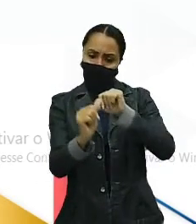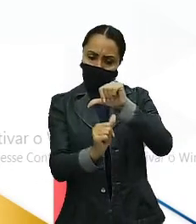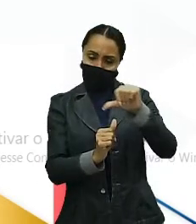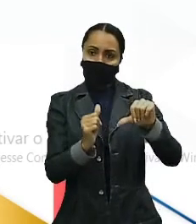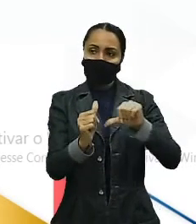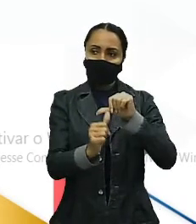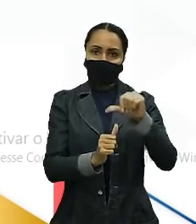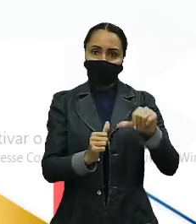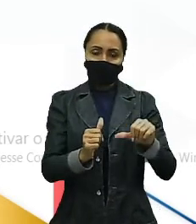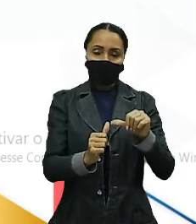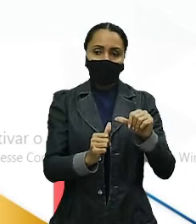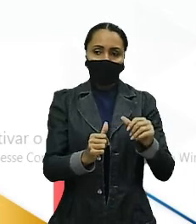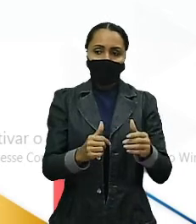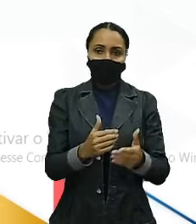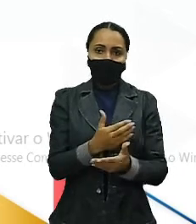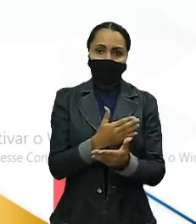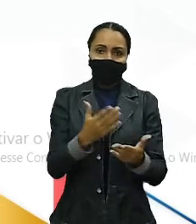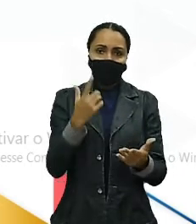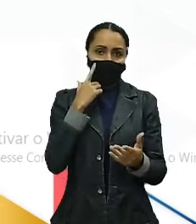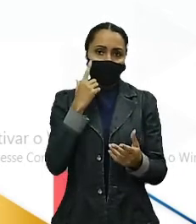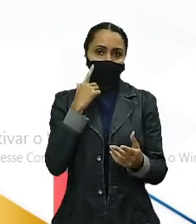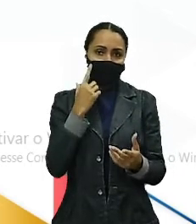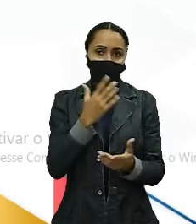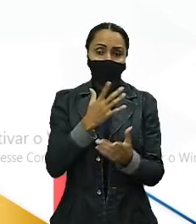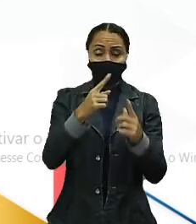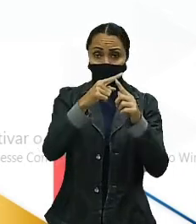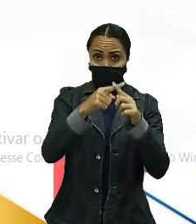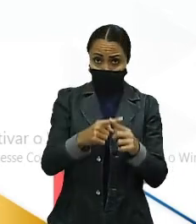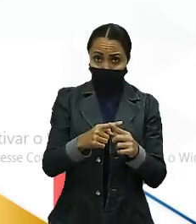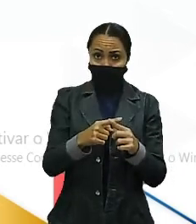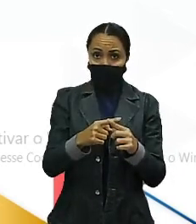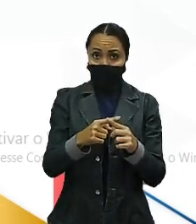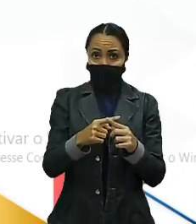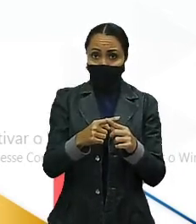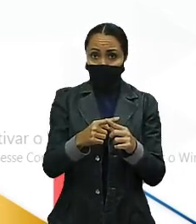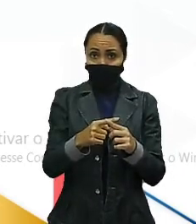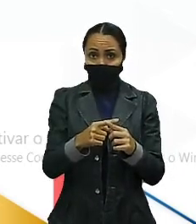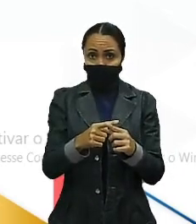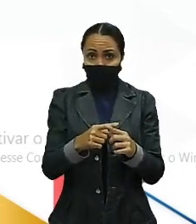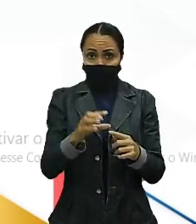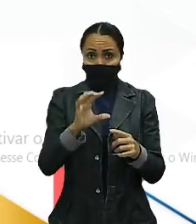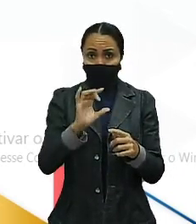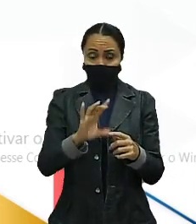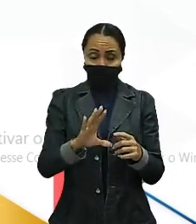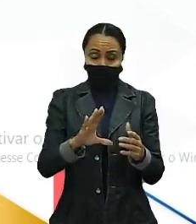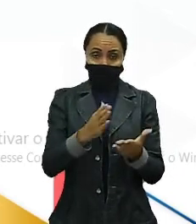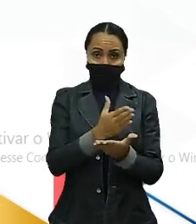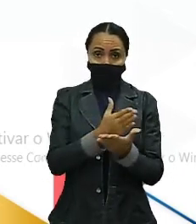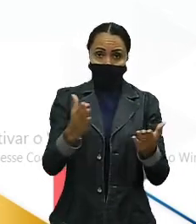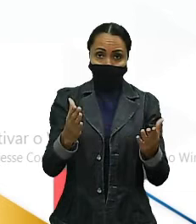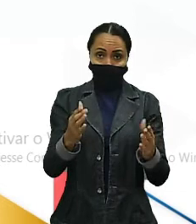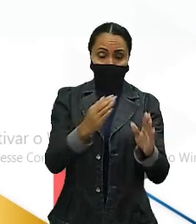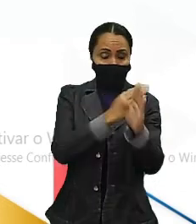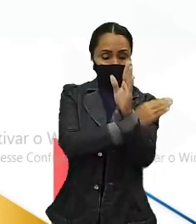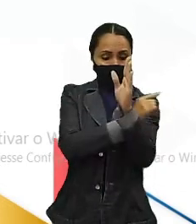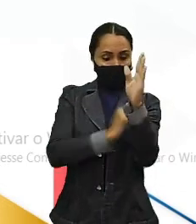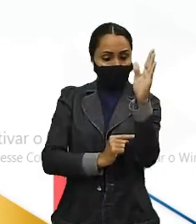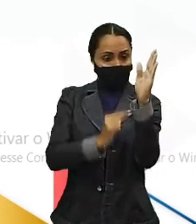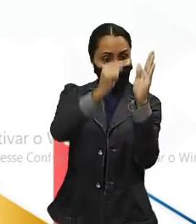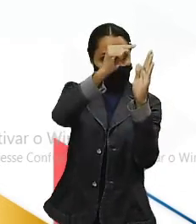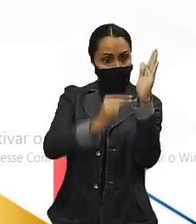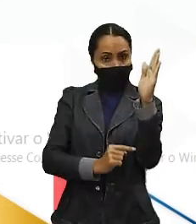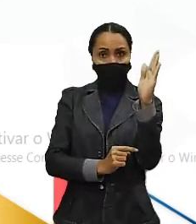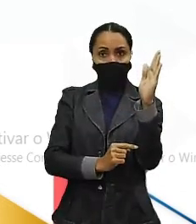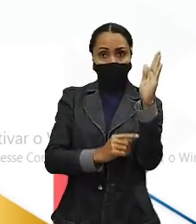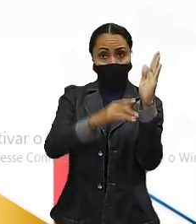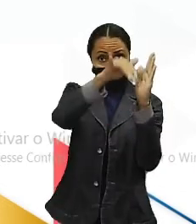por reflexão é obtido por multiplicação de apenas a coordenada do eixo vertical, y, tá? Então,